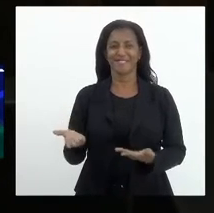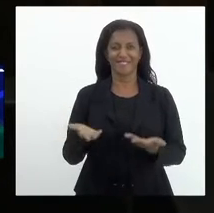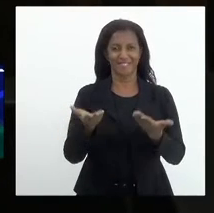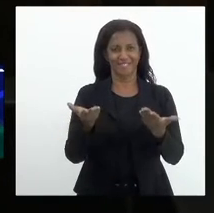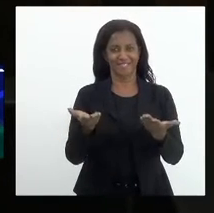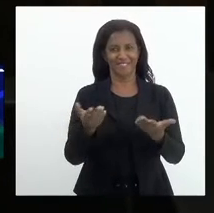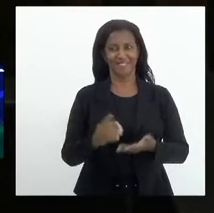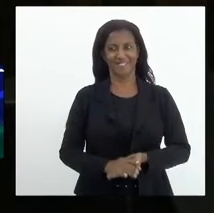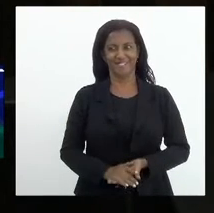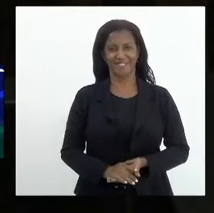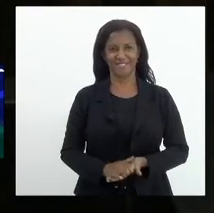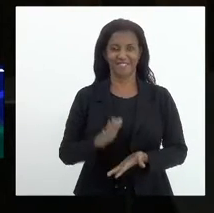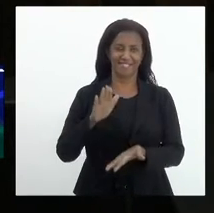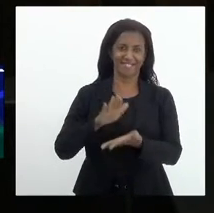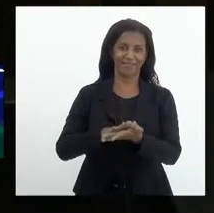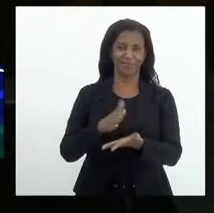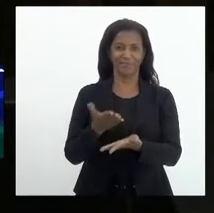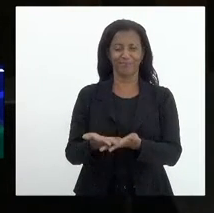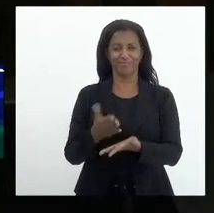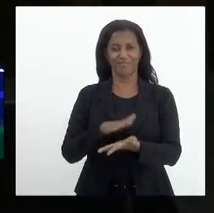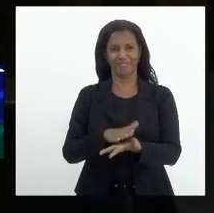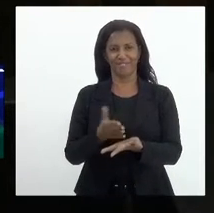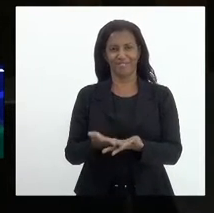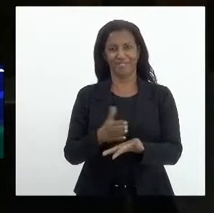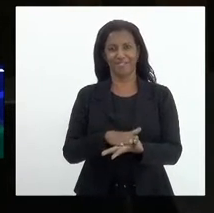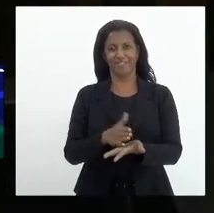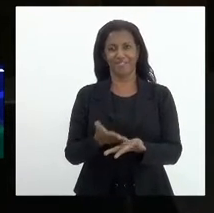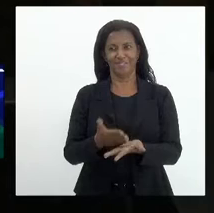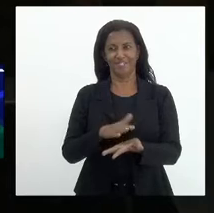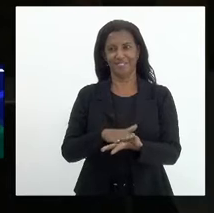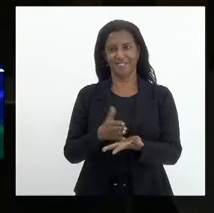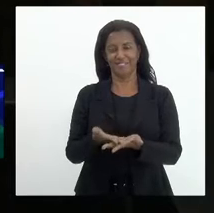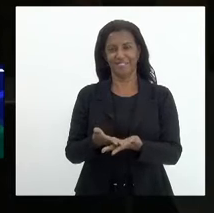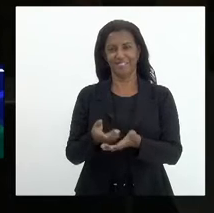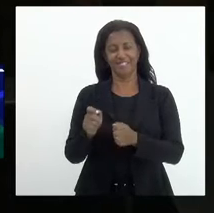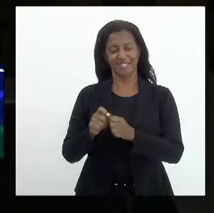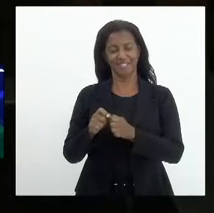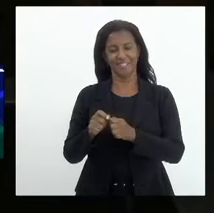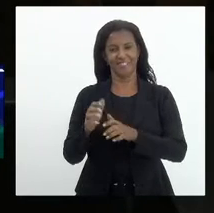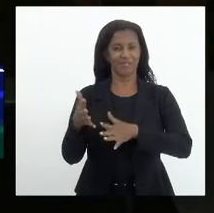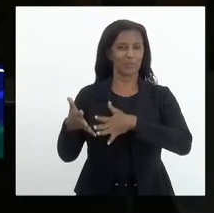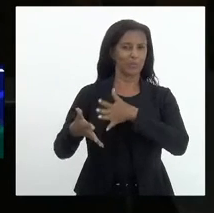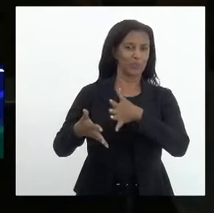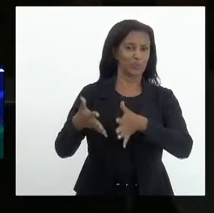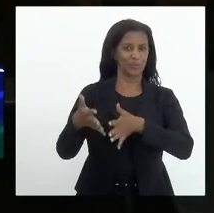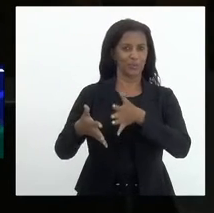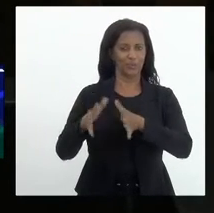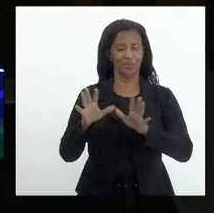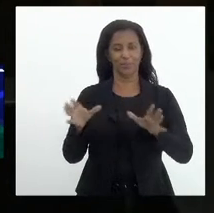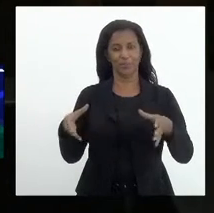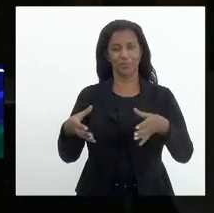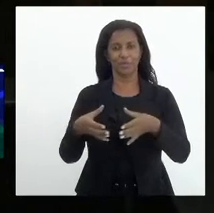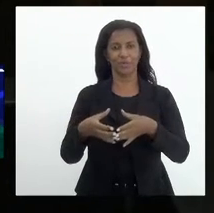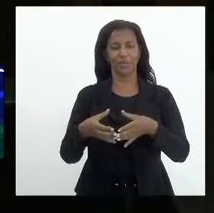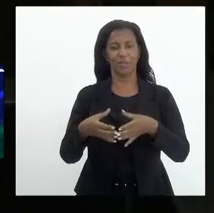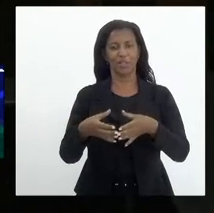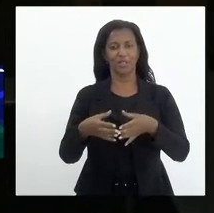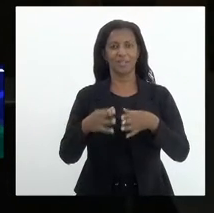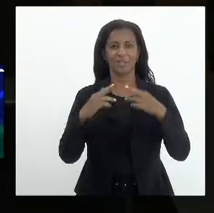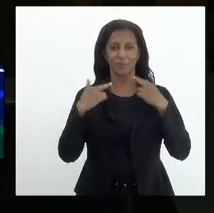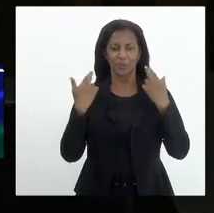nossas colaboradoras, né, que interpretam os nossos